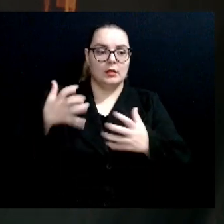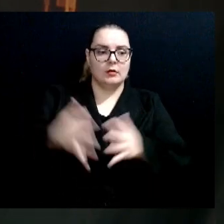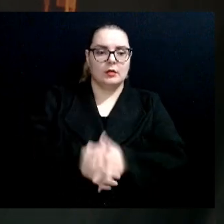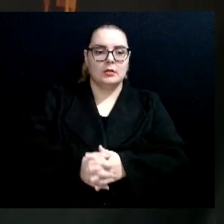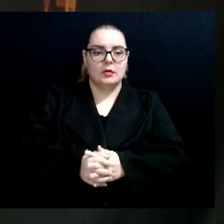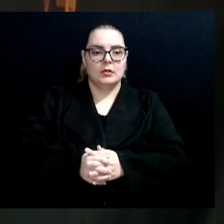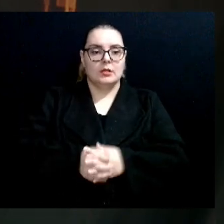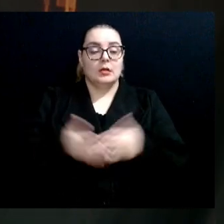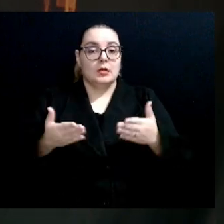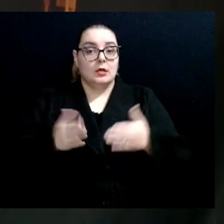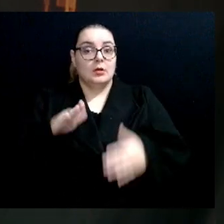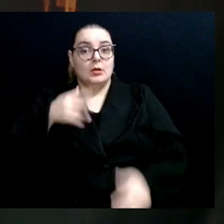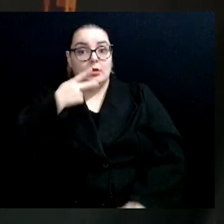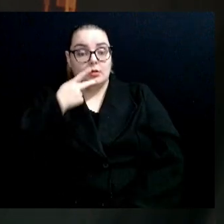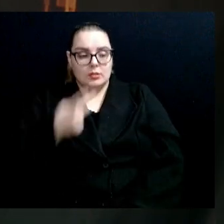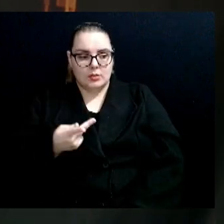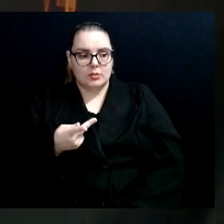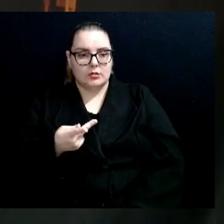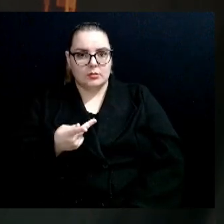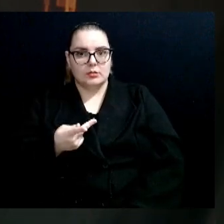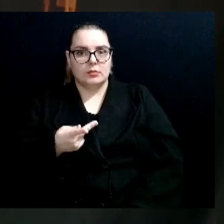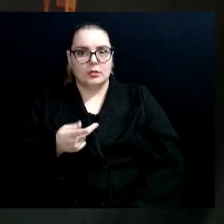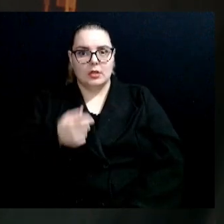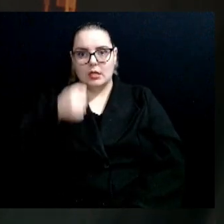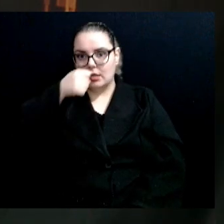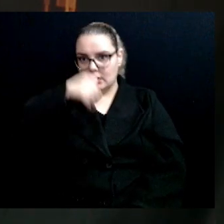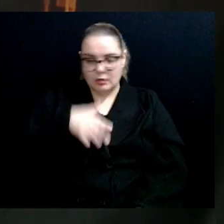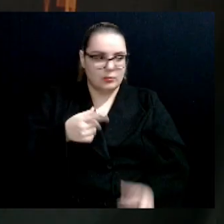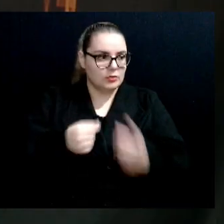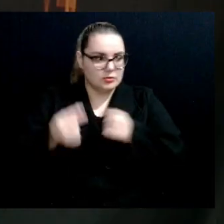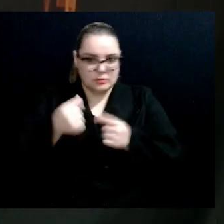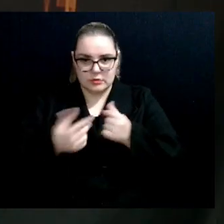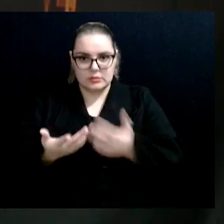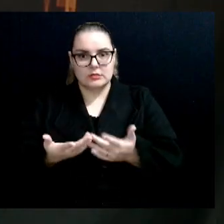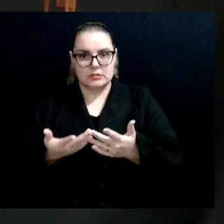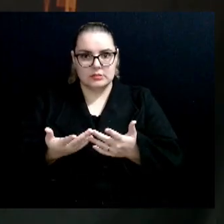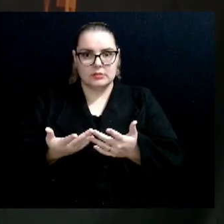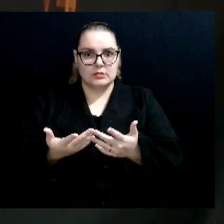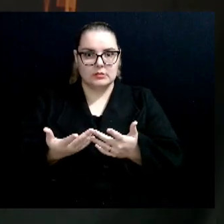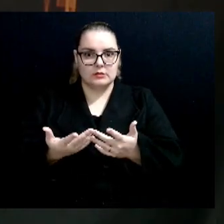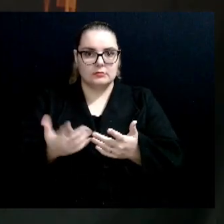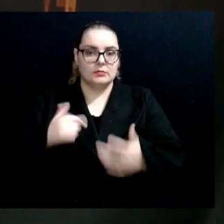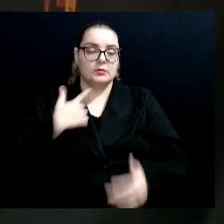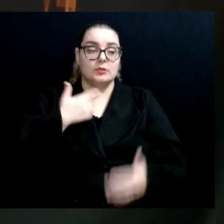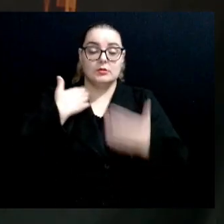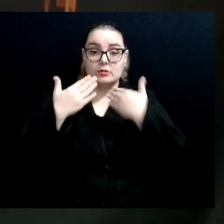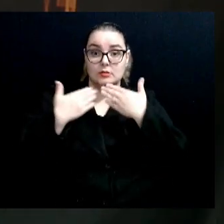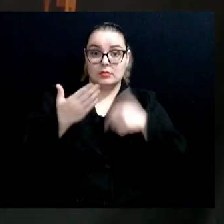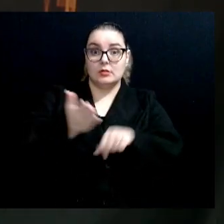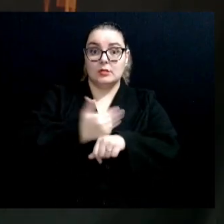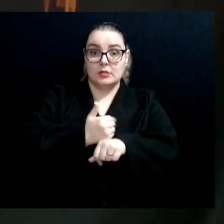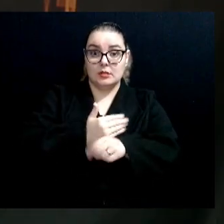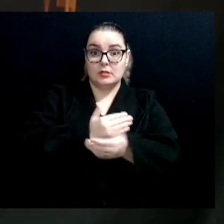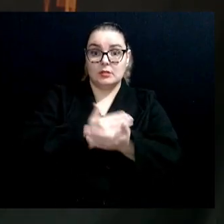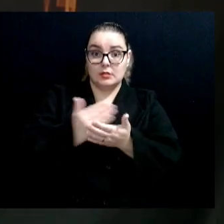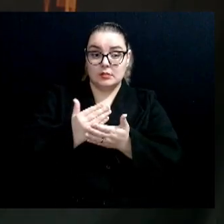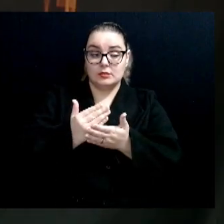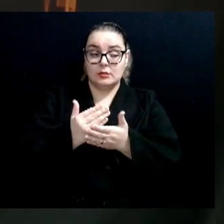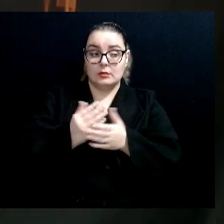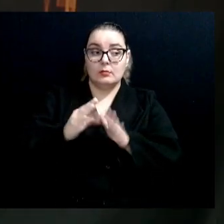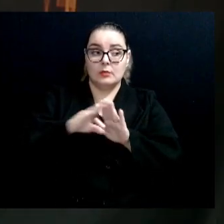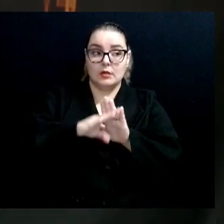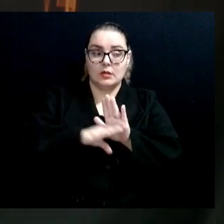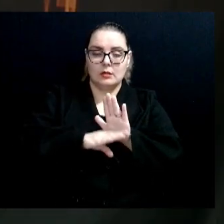disse de abuso financeiro, né? A gente estava falando antes do programa entrar no ar que você defendeu